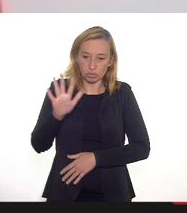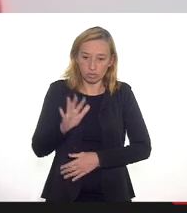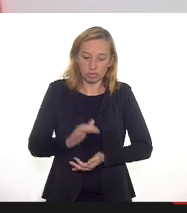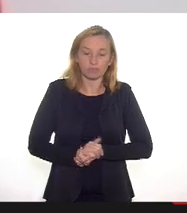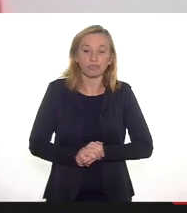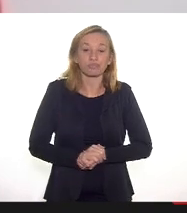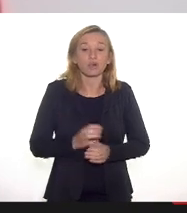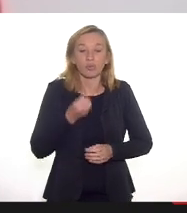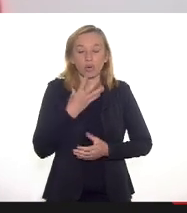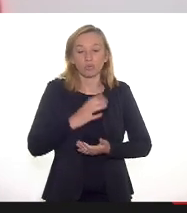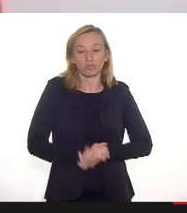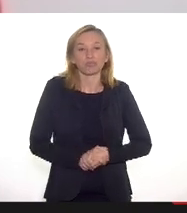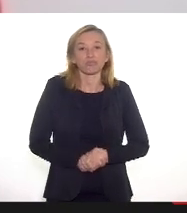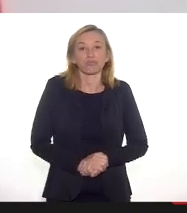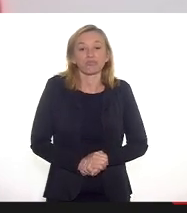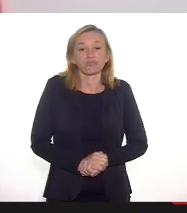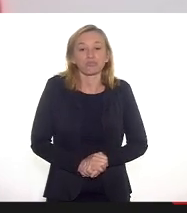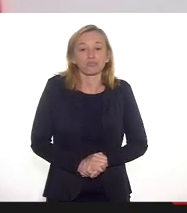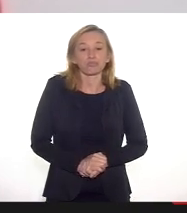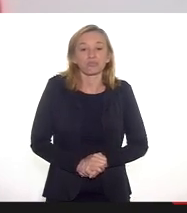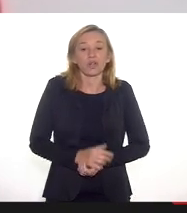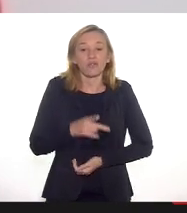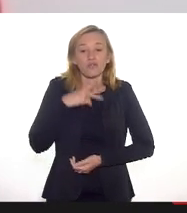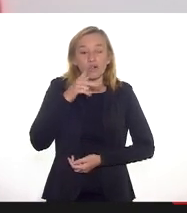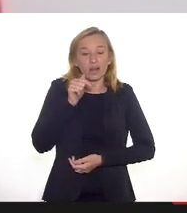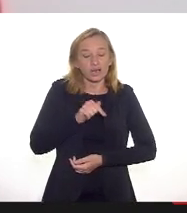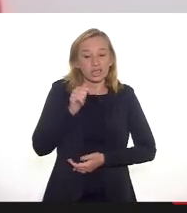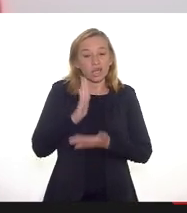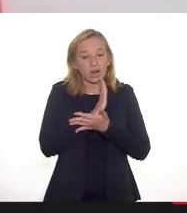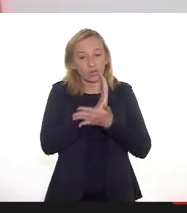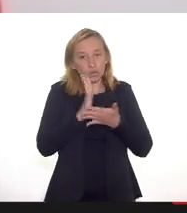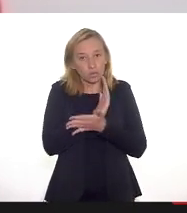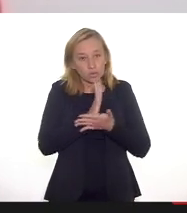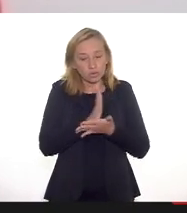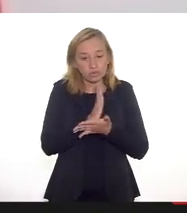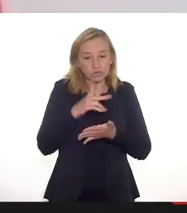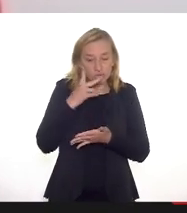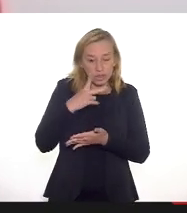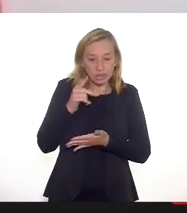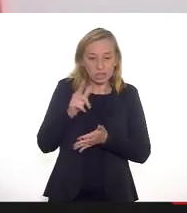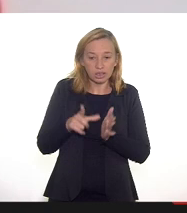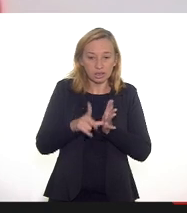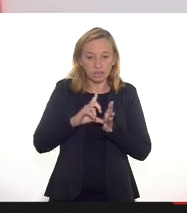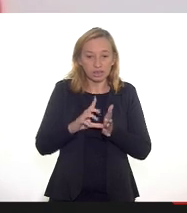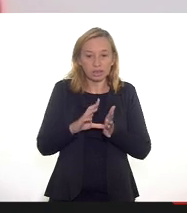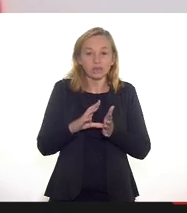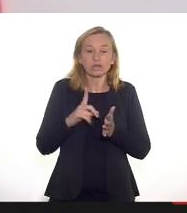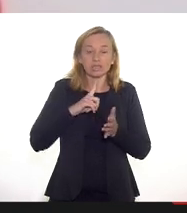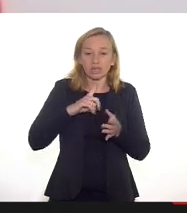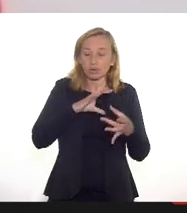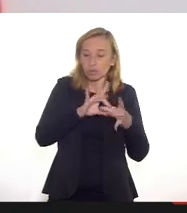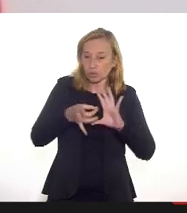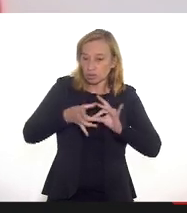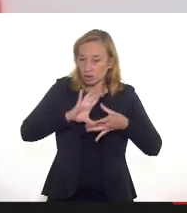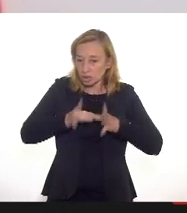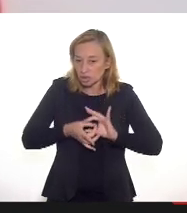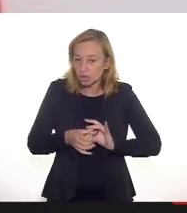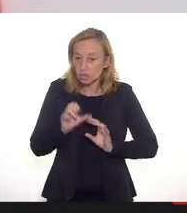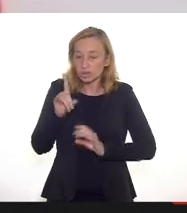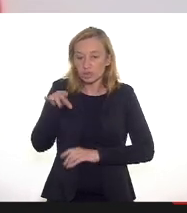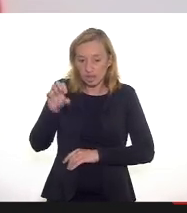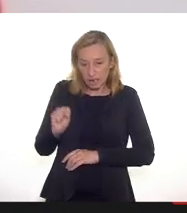Bom, tem a fala aqui, algumas falas me antecederam, então eu tenho um contexto, eu falo do